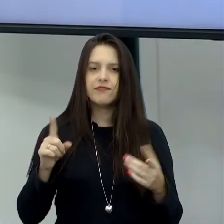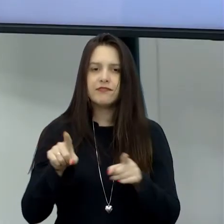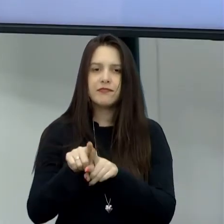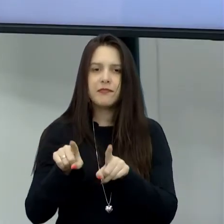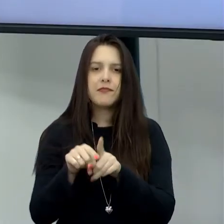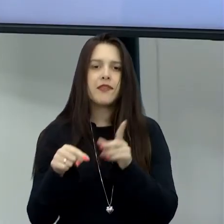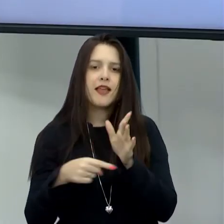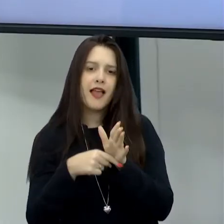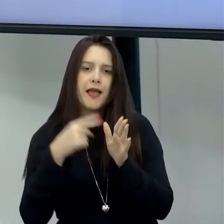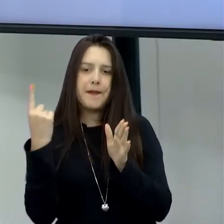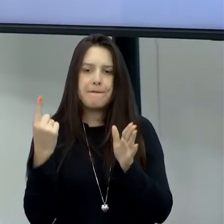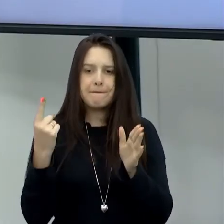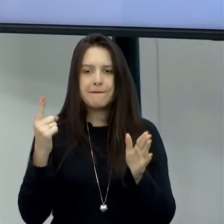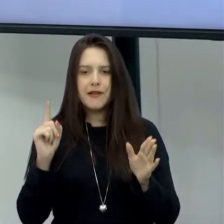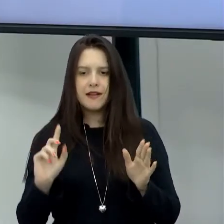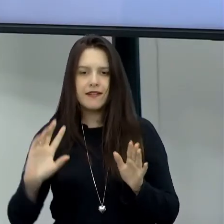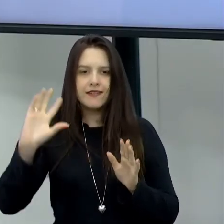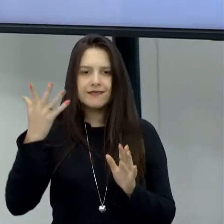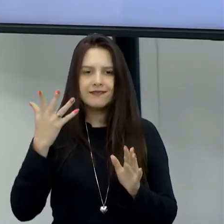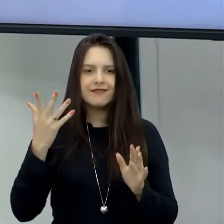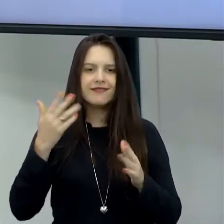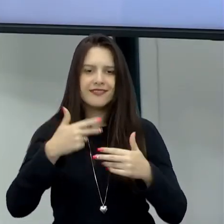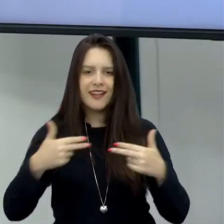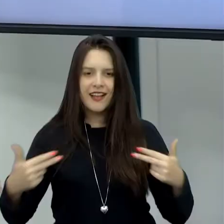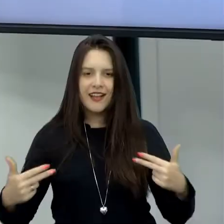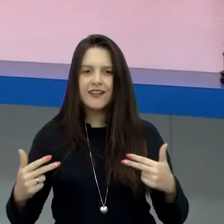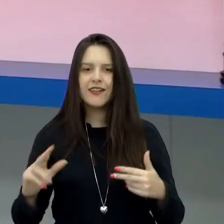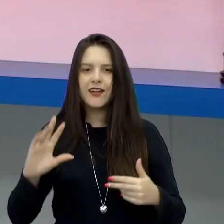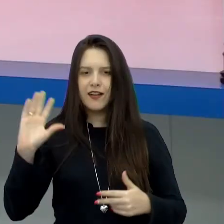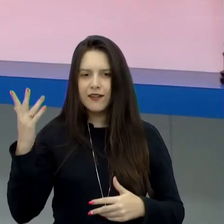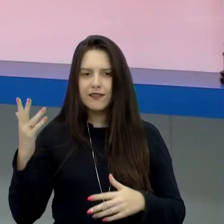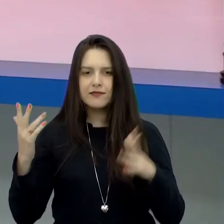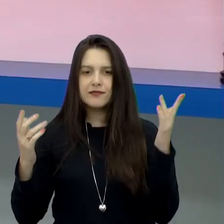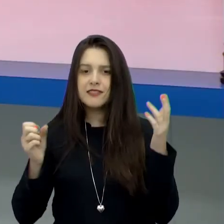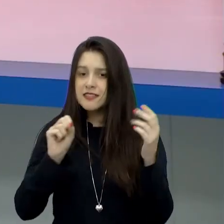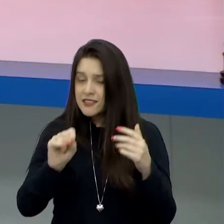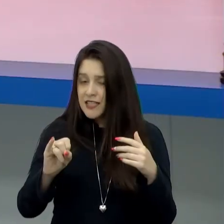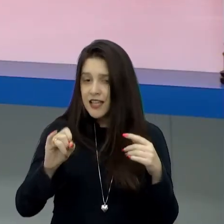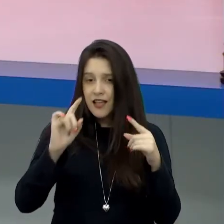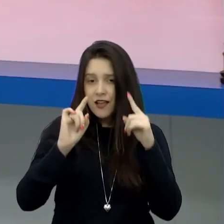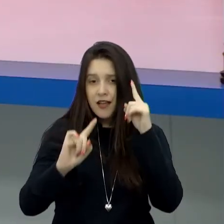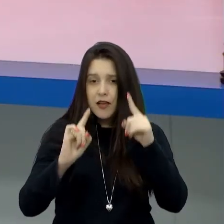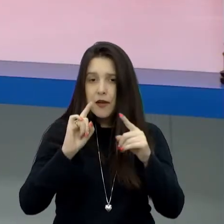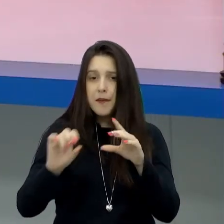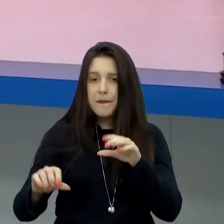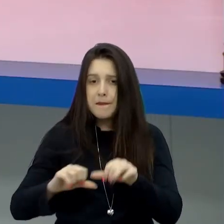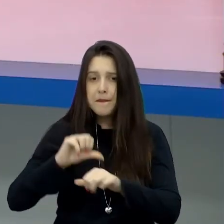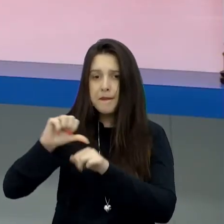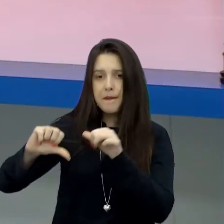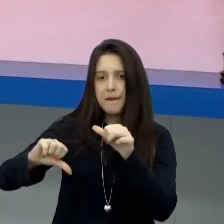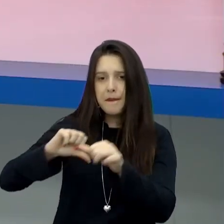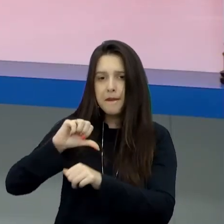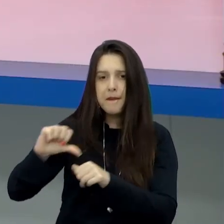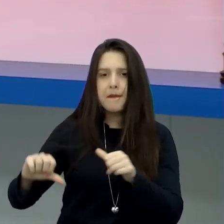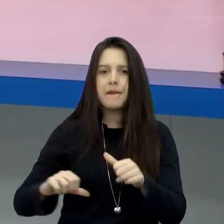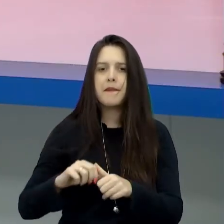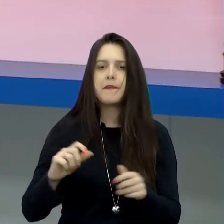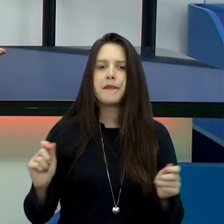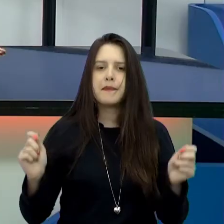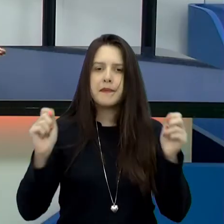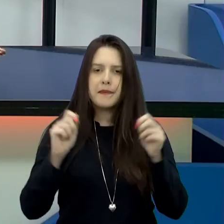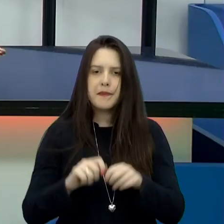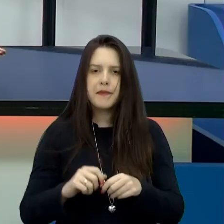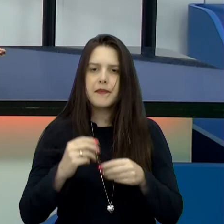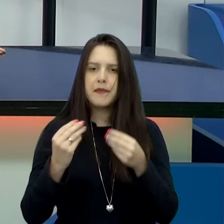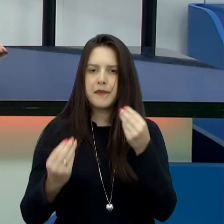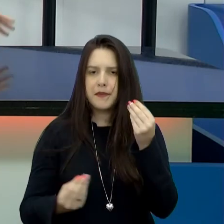sim, mas não com aquela vida que a gente viu na segunda. Pois é, né? Né? Mas tinha uma característica, né? O professor Mauro estava com o pé, pé sobre a bola. Sobre a